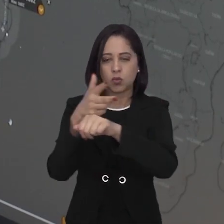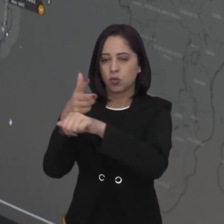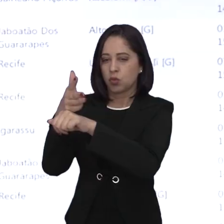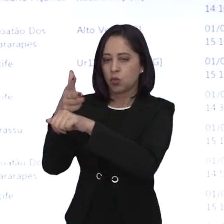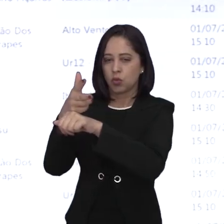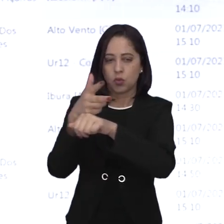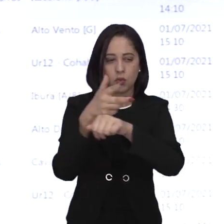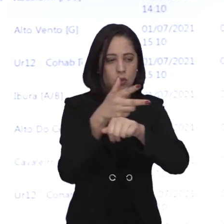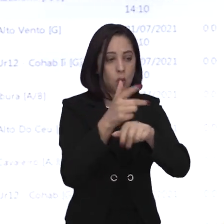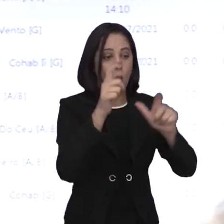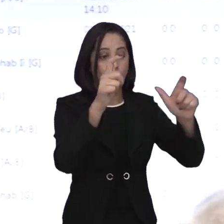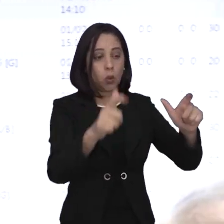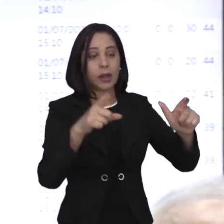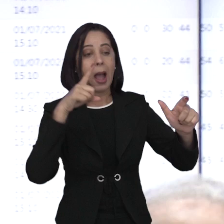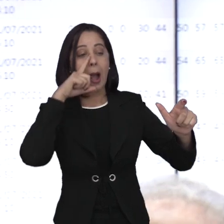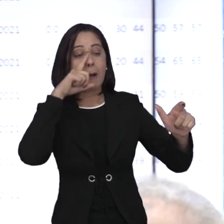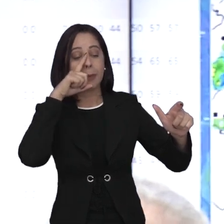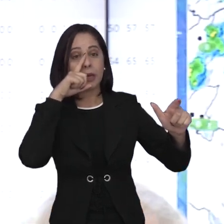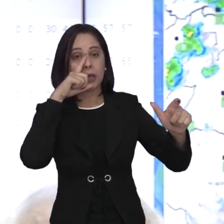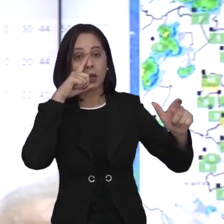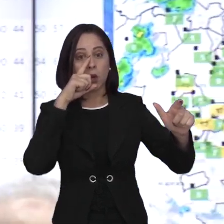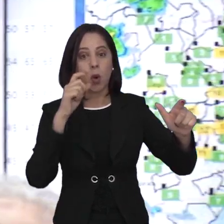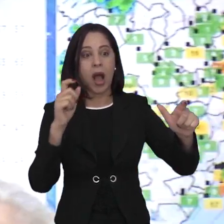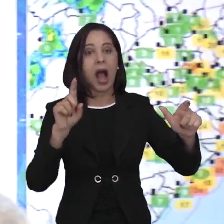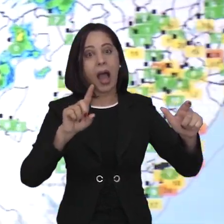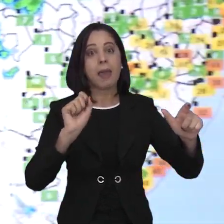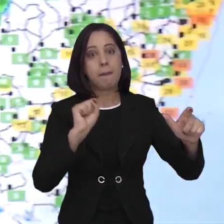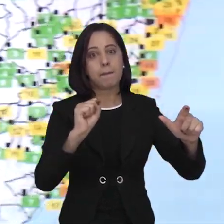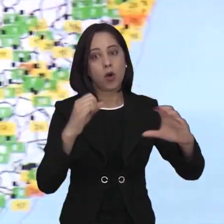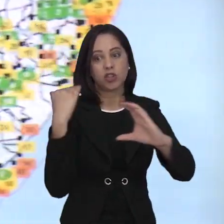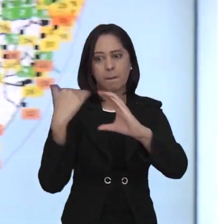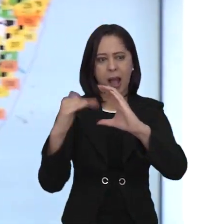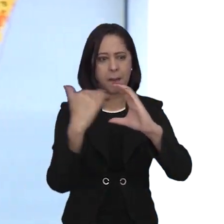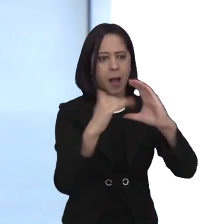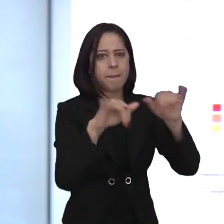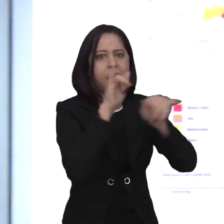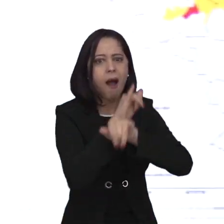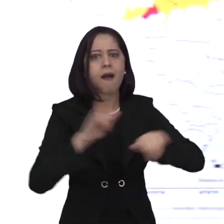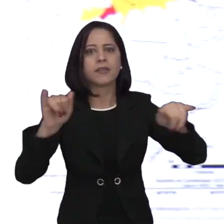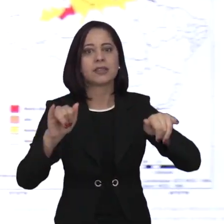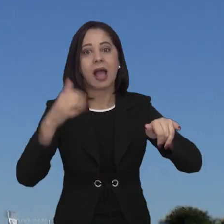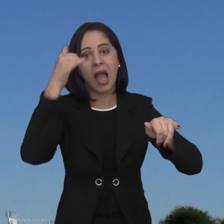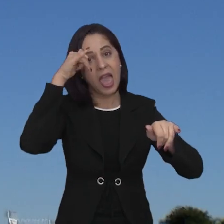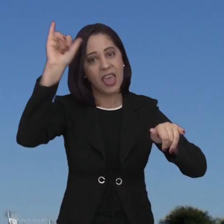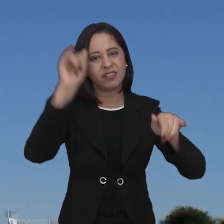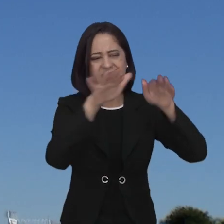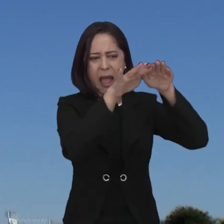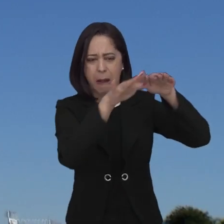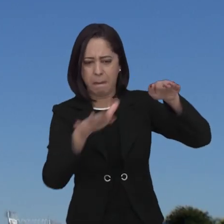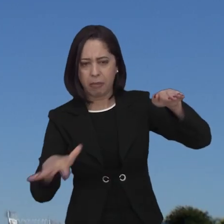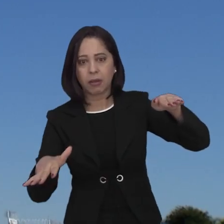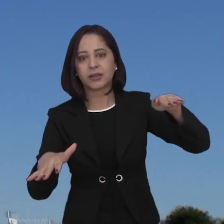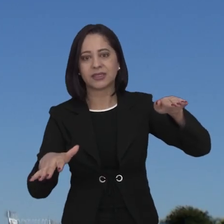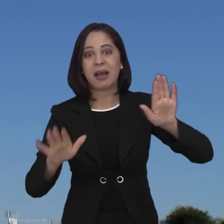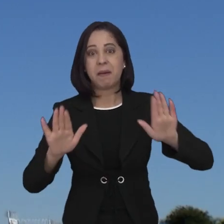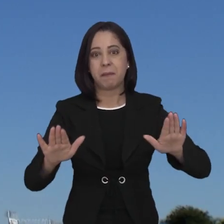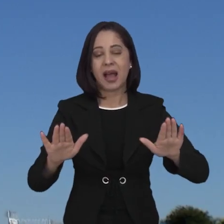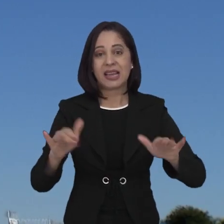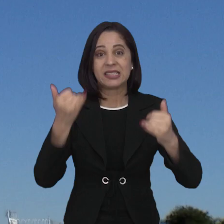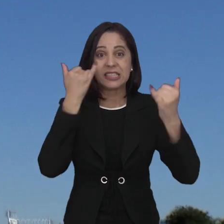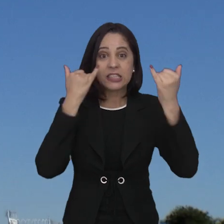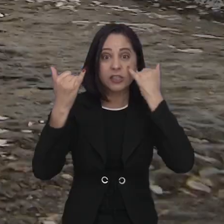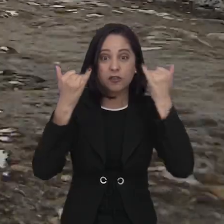risco e emitido alertas na tentativa de evitar ou amenizar catástrofes naturais. Mas, mesmo com